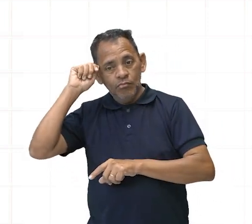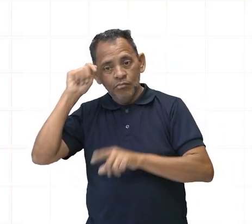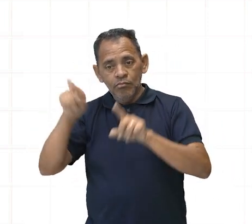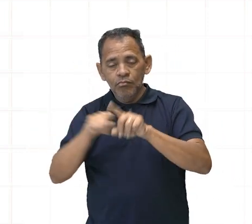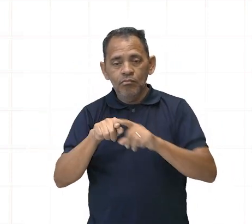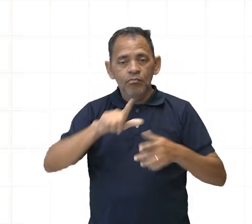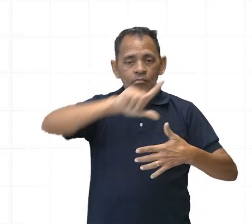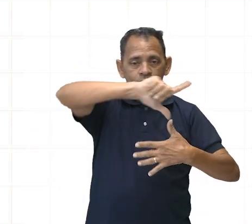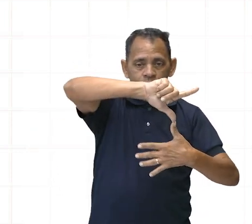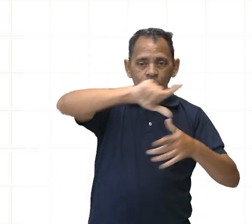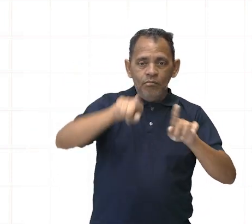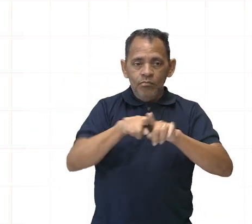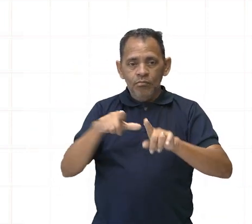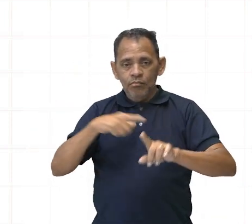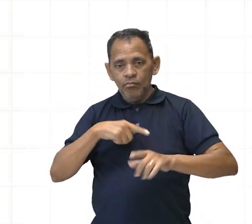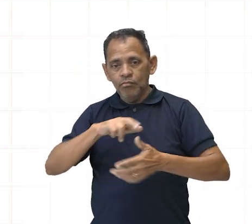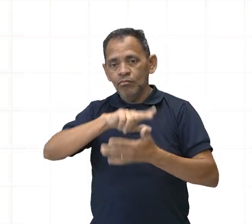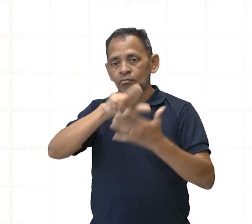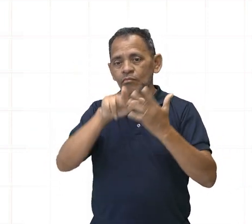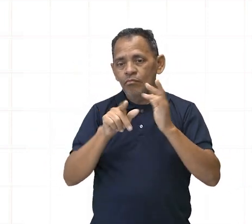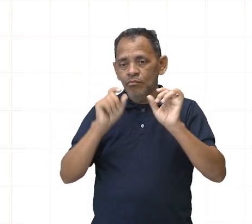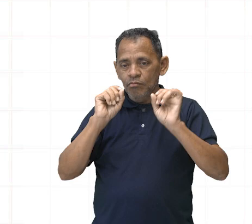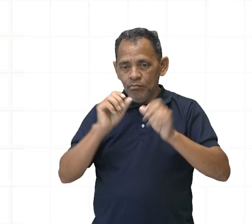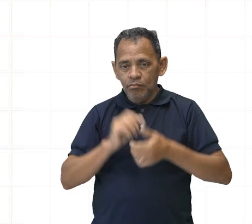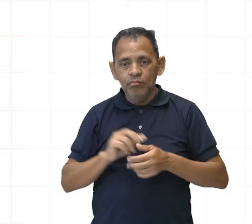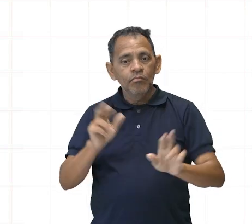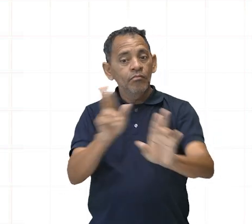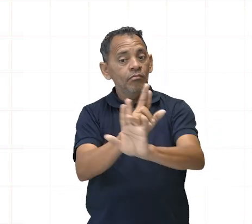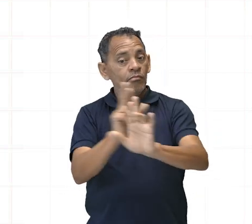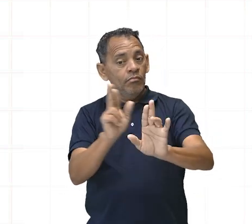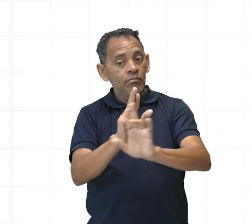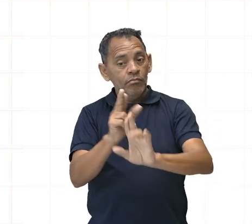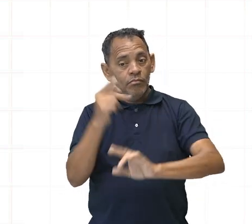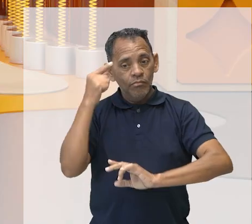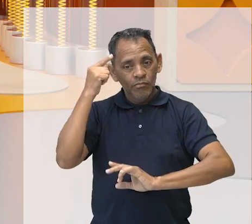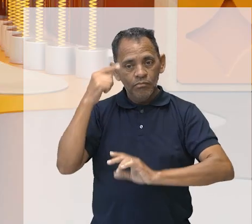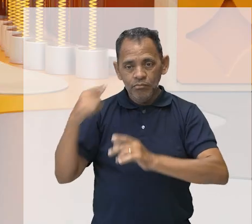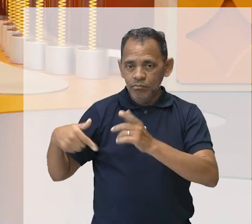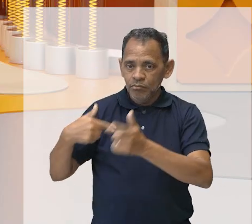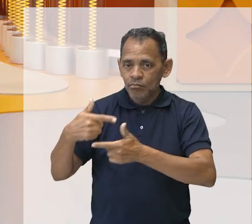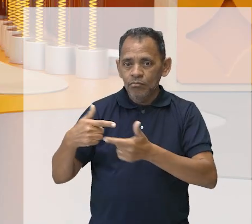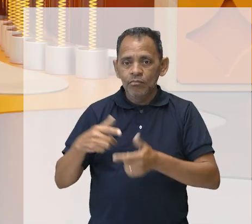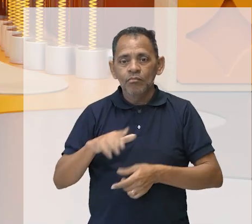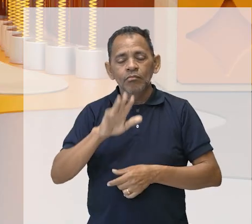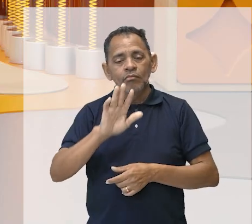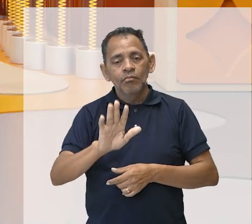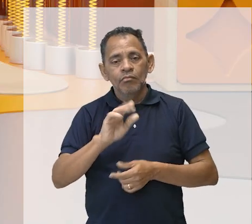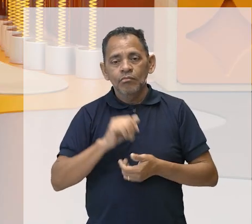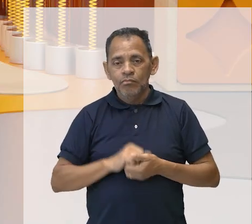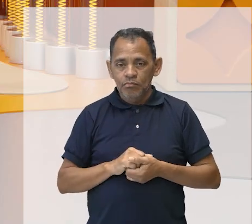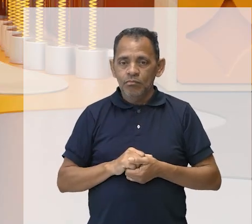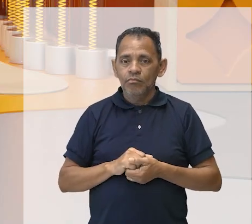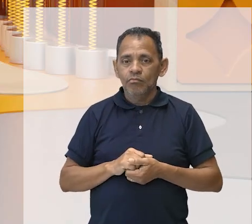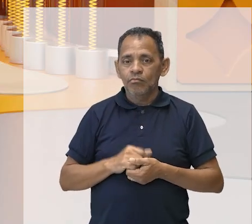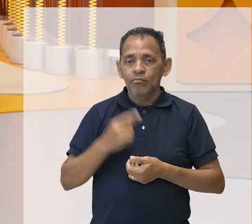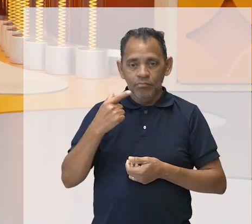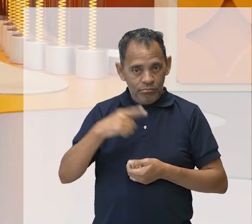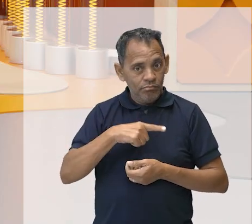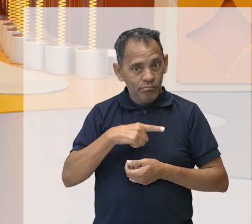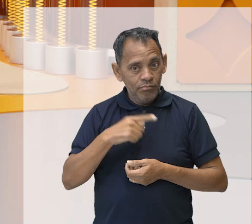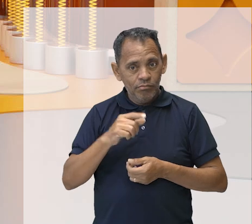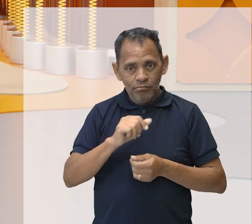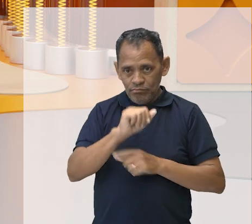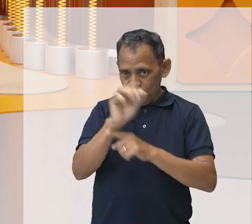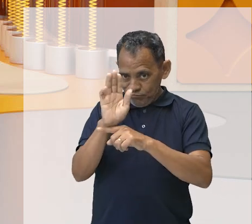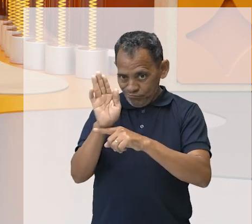tendo também essas diferenças aí em relação à concepção do trabalho. Então, nós vamos ver um vídeo agora em que vai mostrar para a